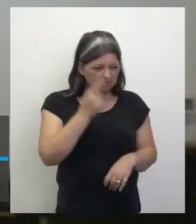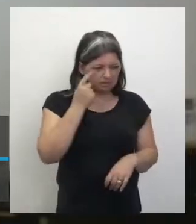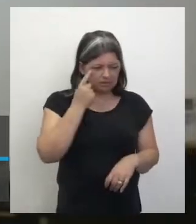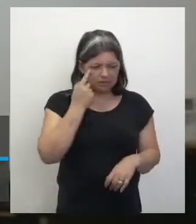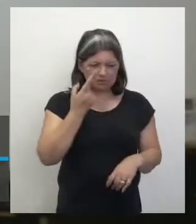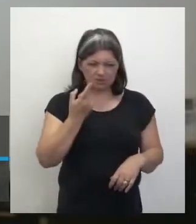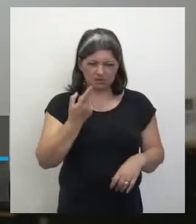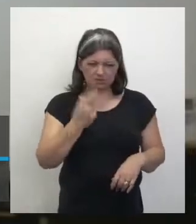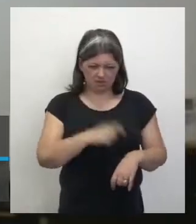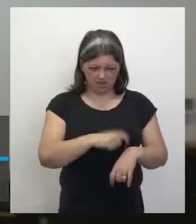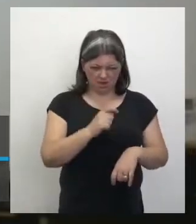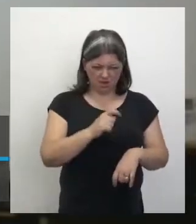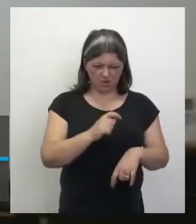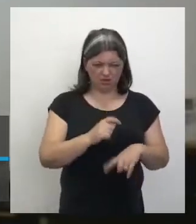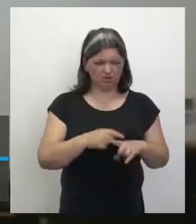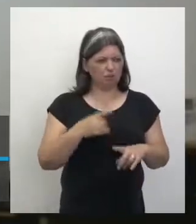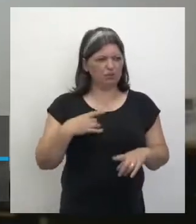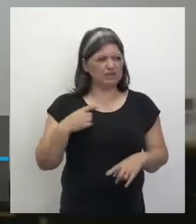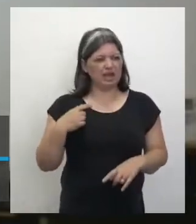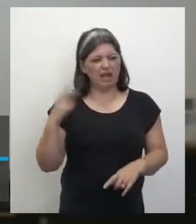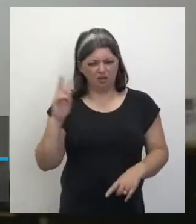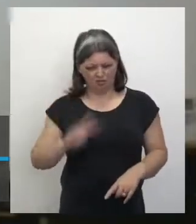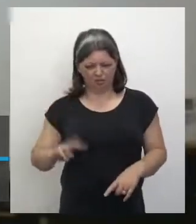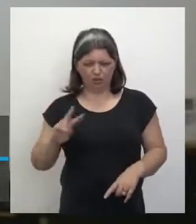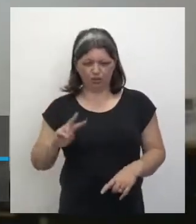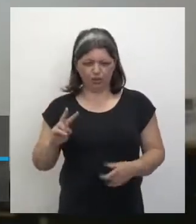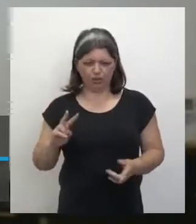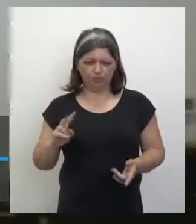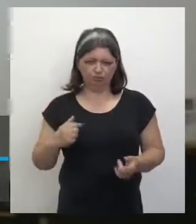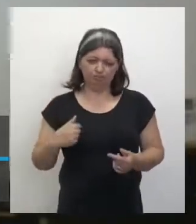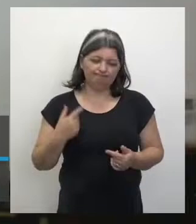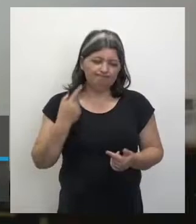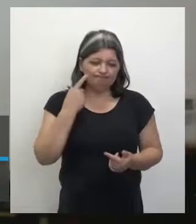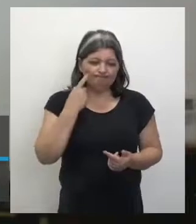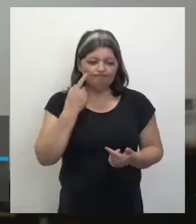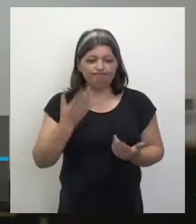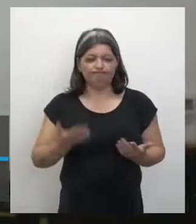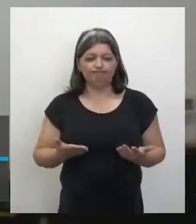como base o nosso juízo de valor, isso torna digamos,